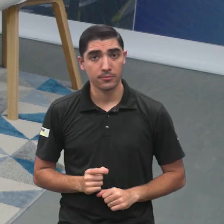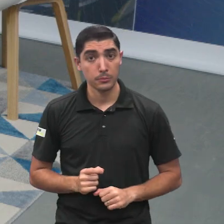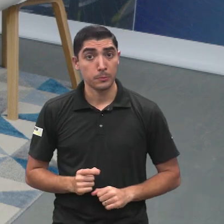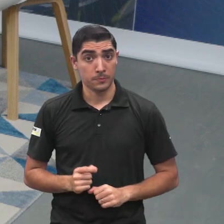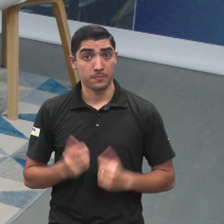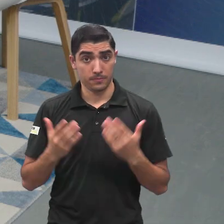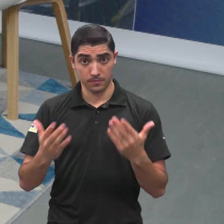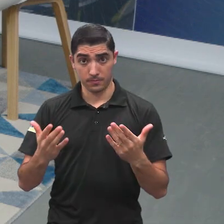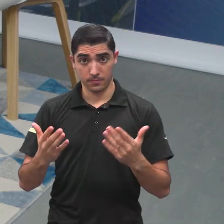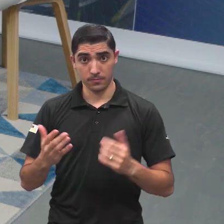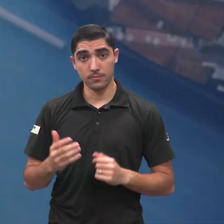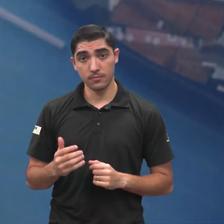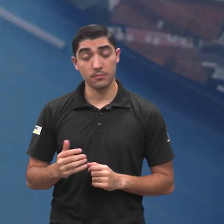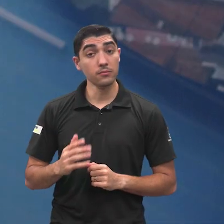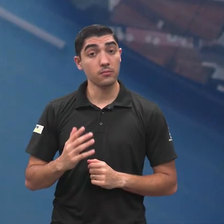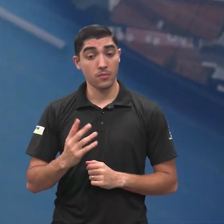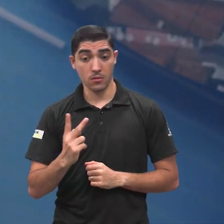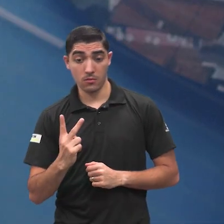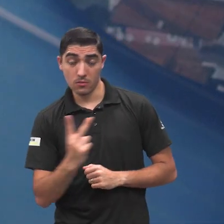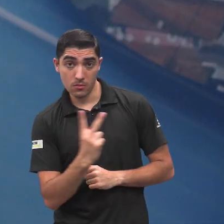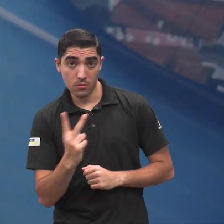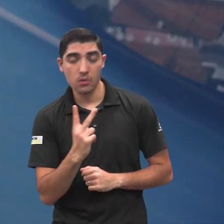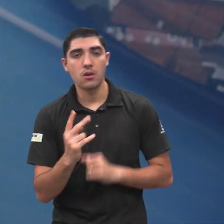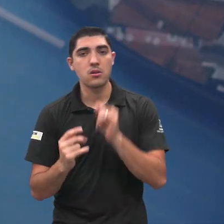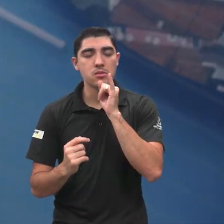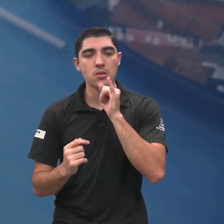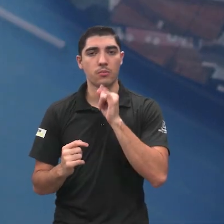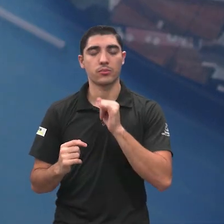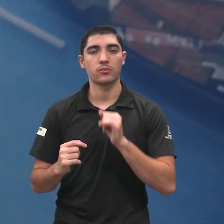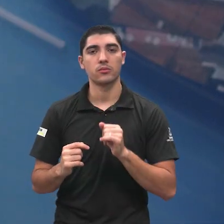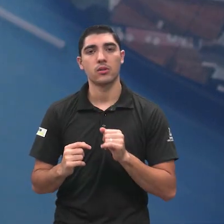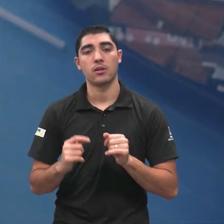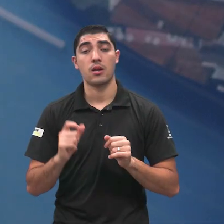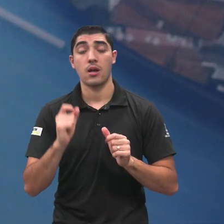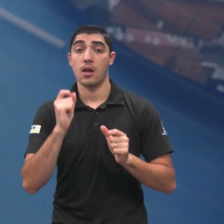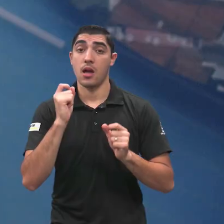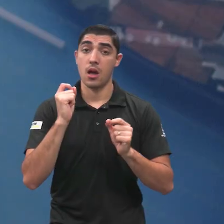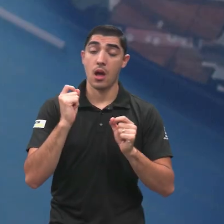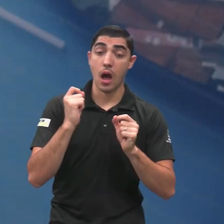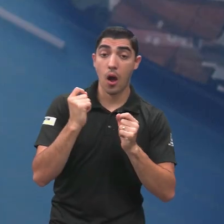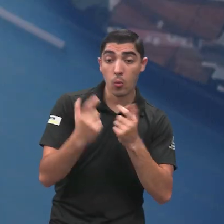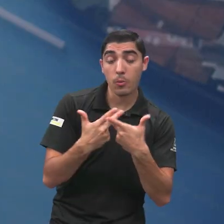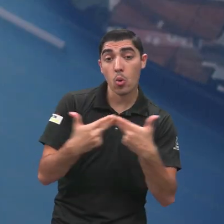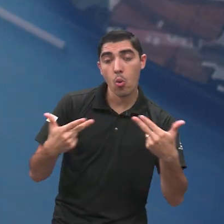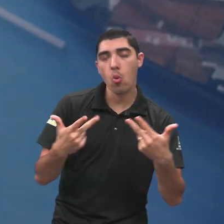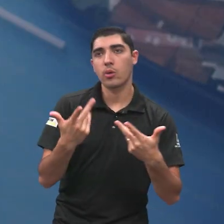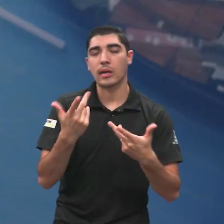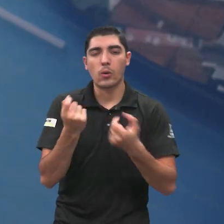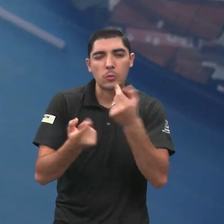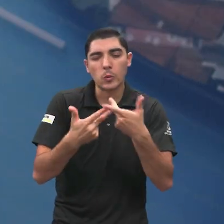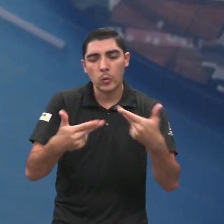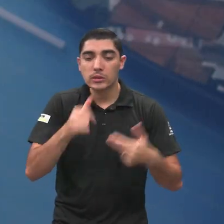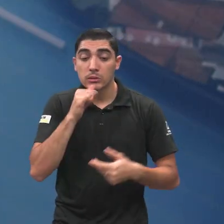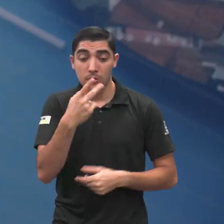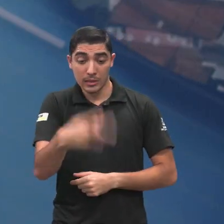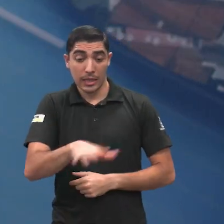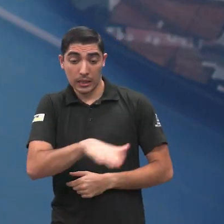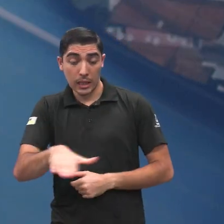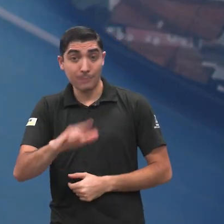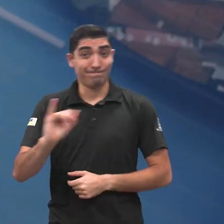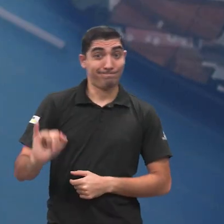Com essa decisão, assim, na prática, por exemplo, algumas decisões importantes daquela